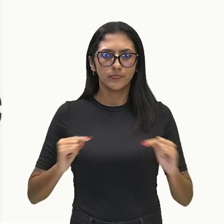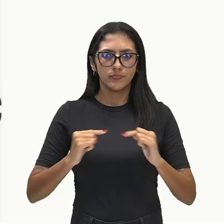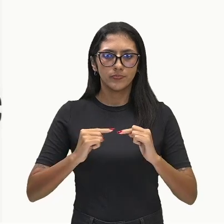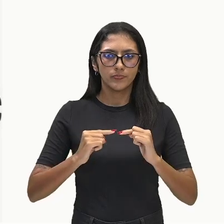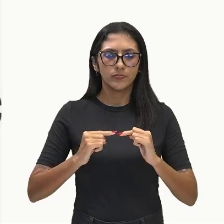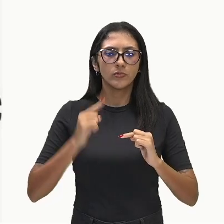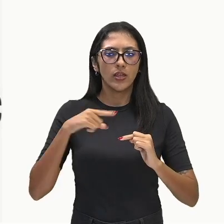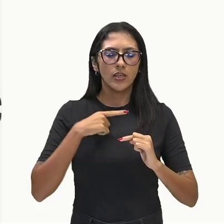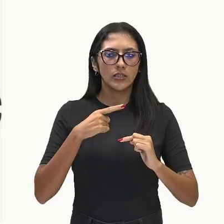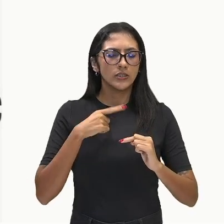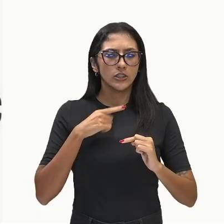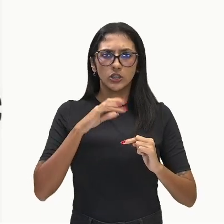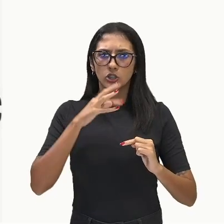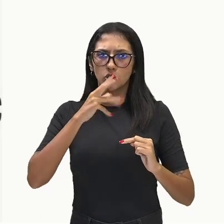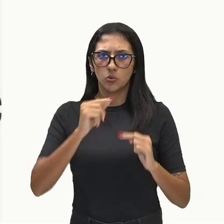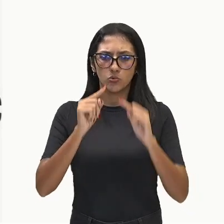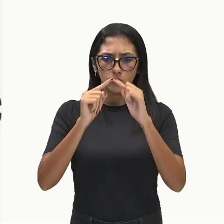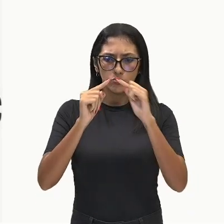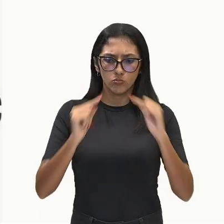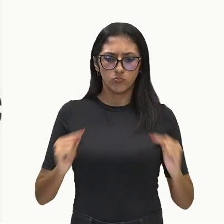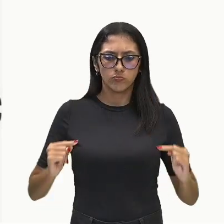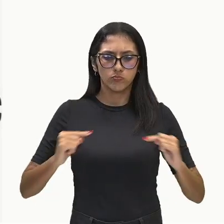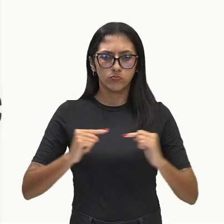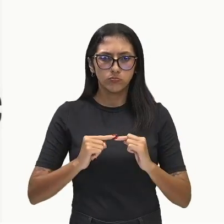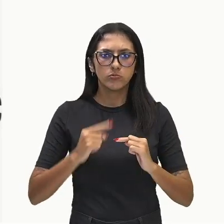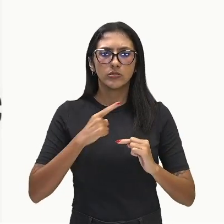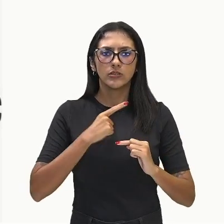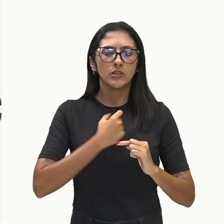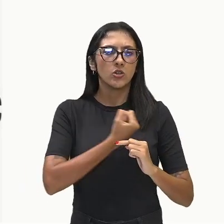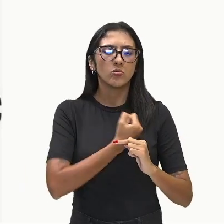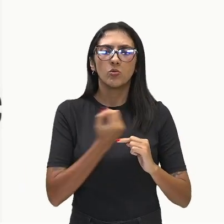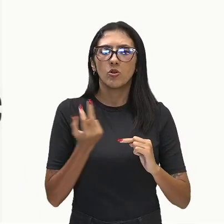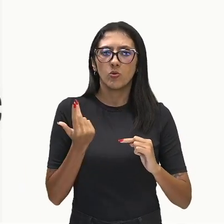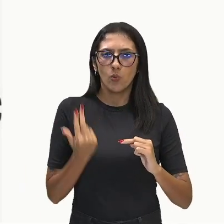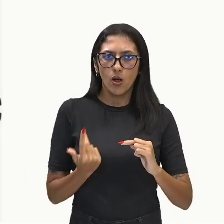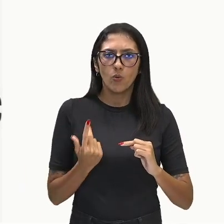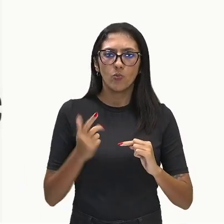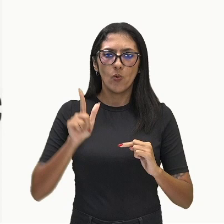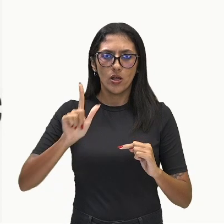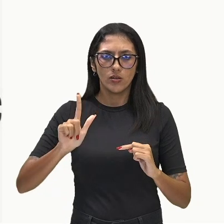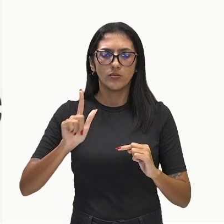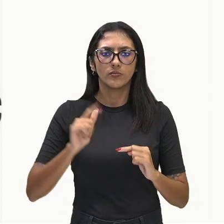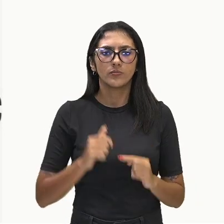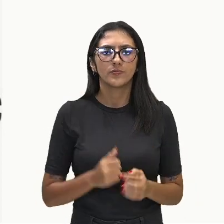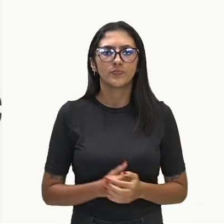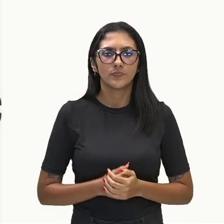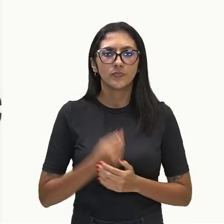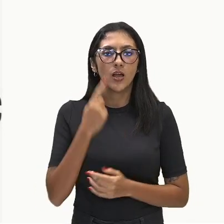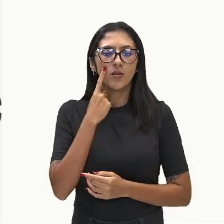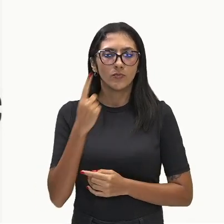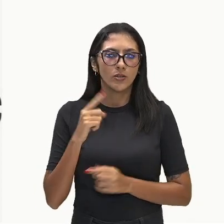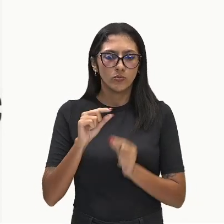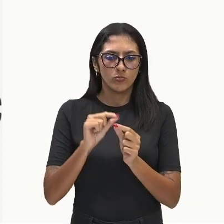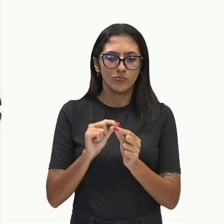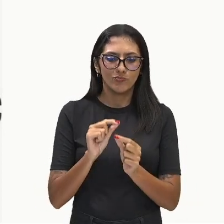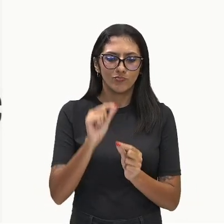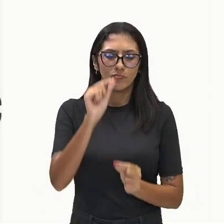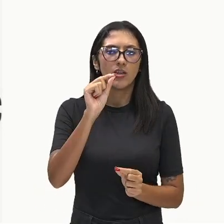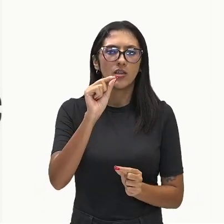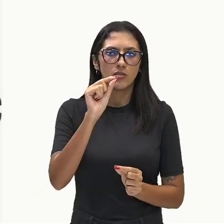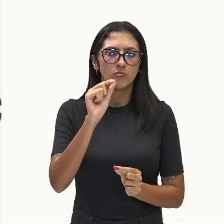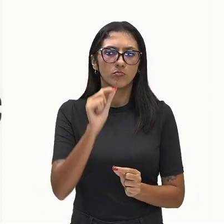os lados iguais. Todos eles aqui têm medida L. E aqui ao meio, a gente pode traçar a altura